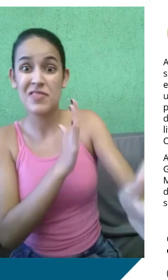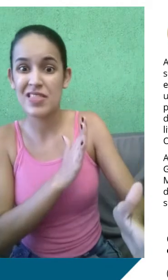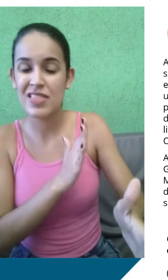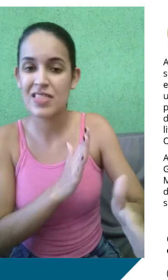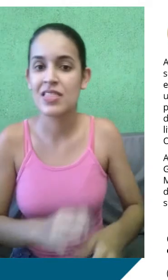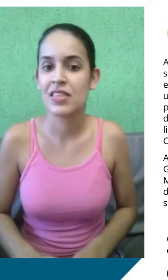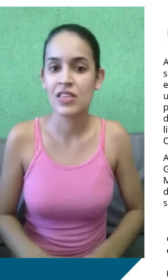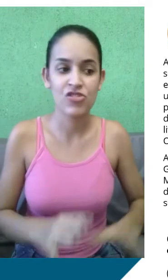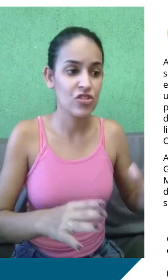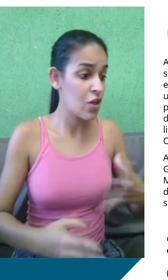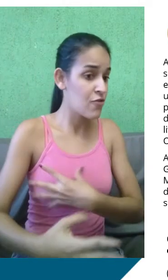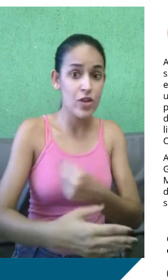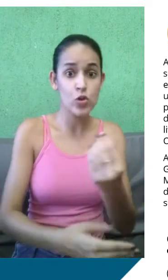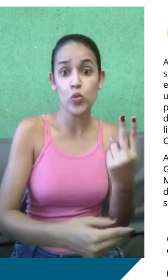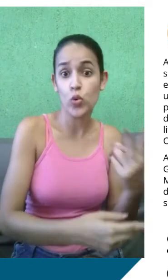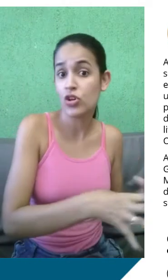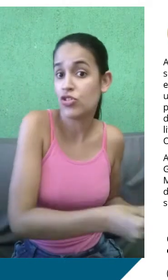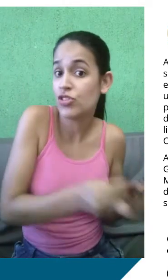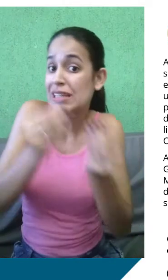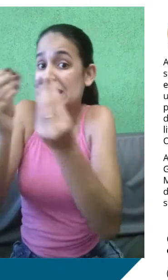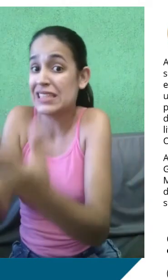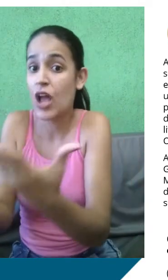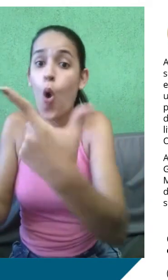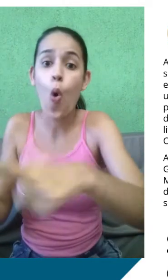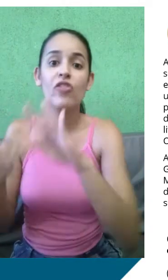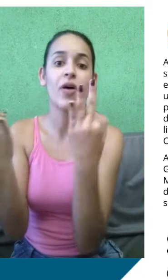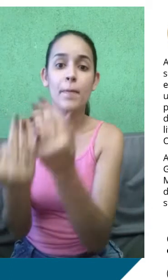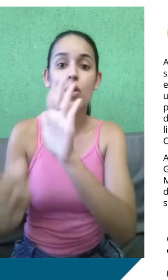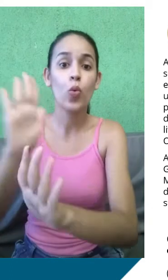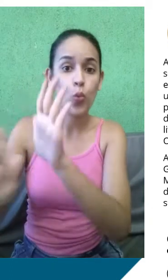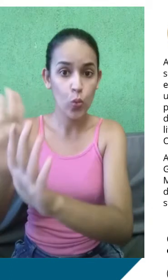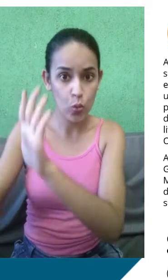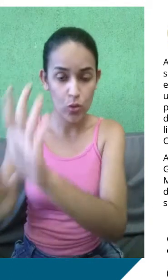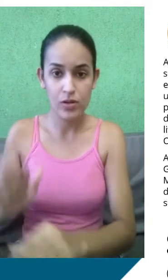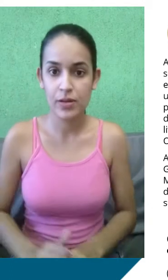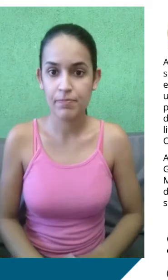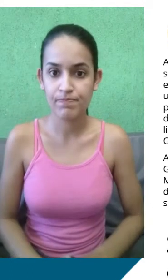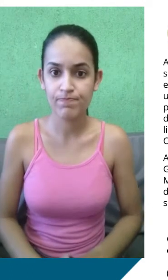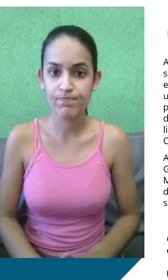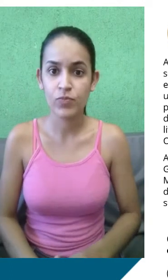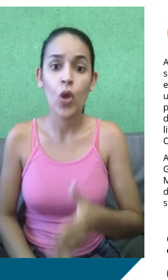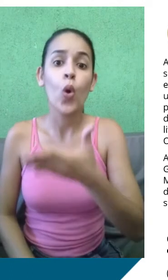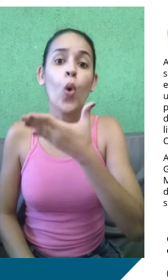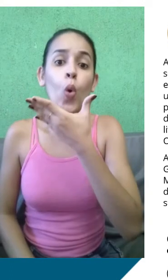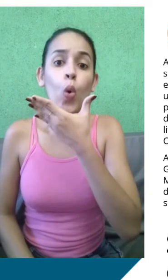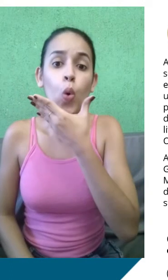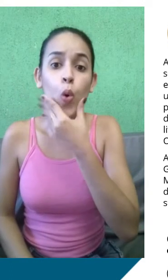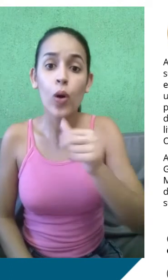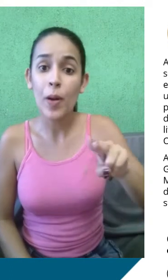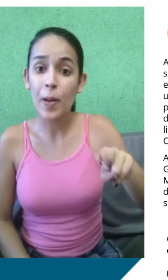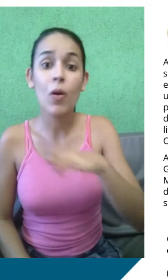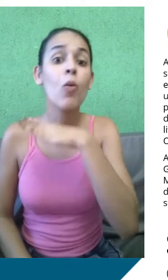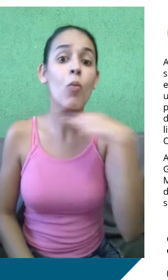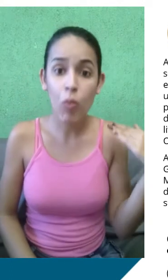e o irmão para o subúrbio pobre de uma cidade alemã, onde um casal se dispõe a adotá-los por dinheiro. O garoto morre